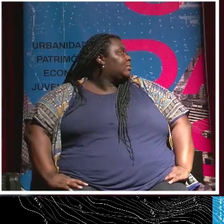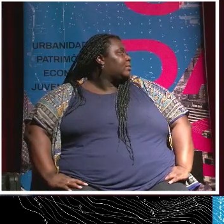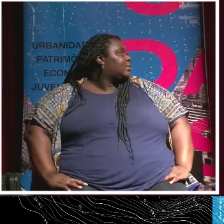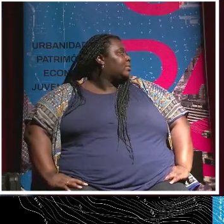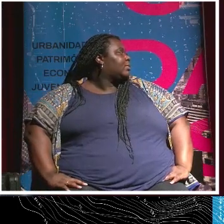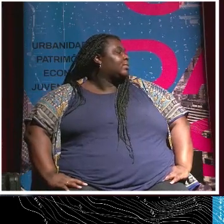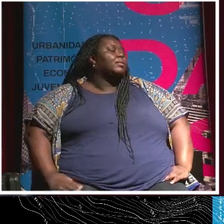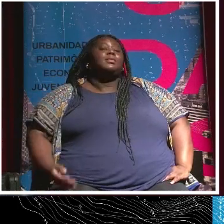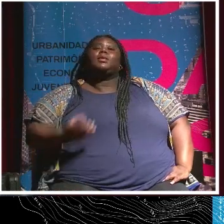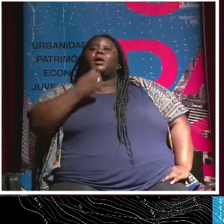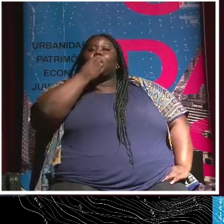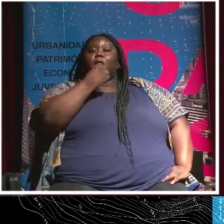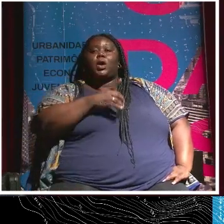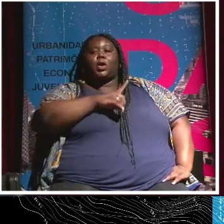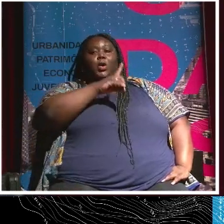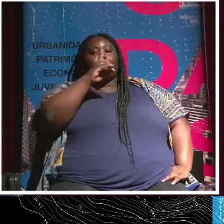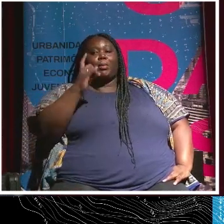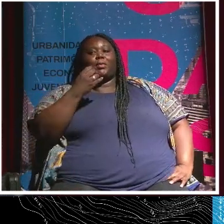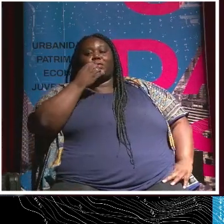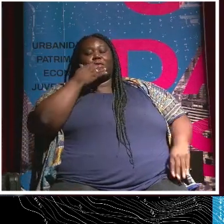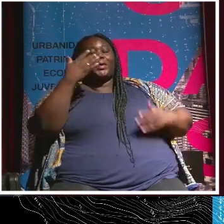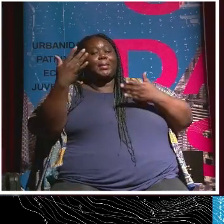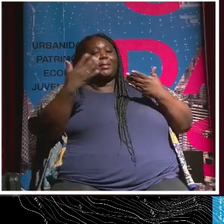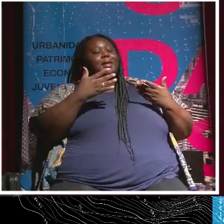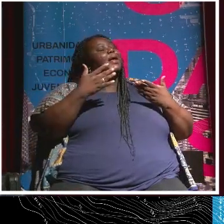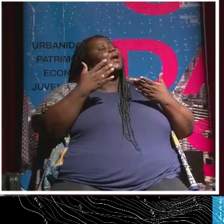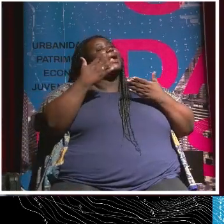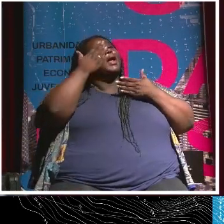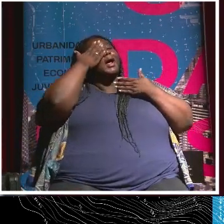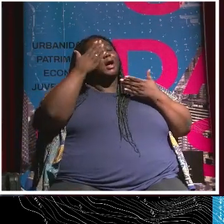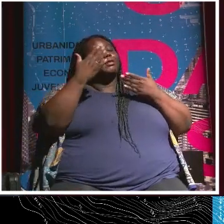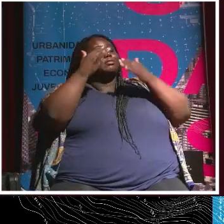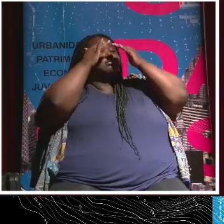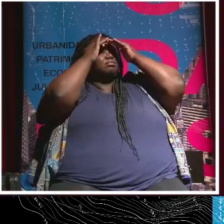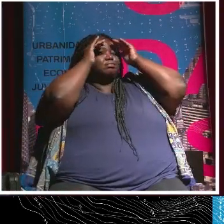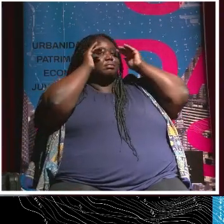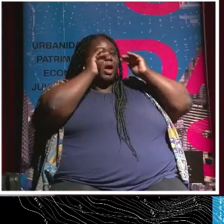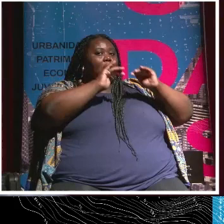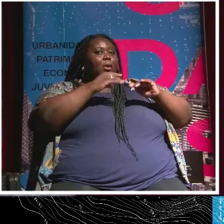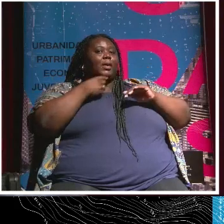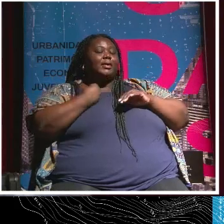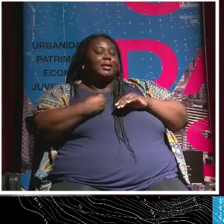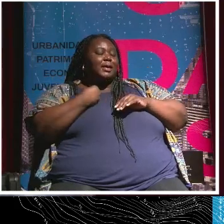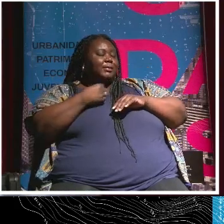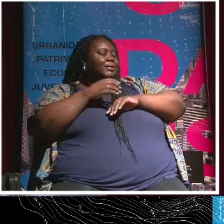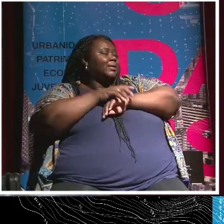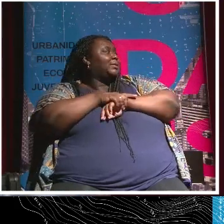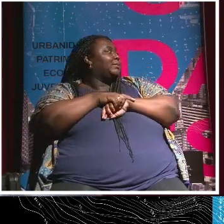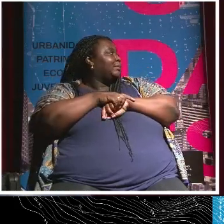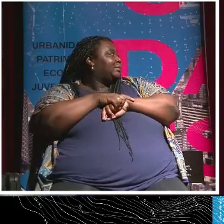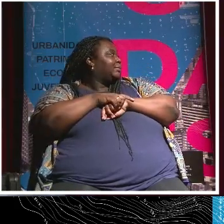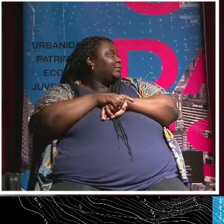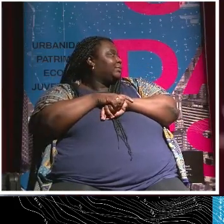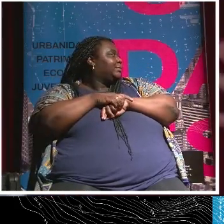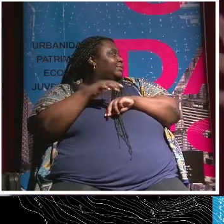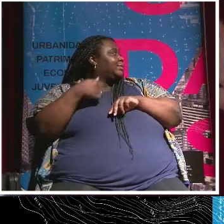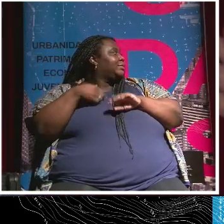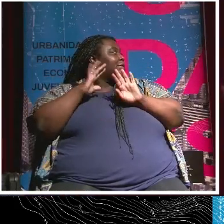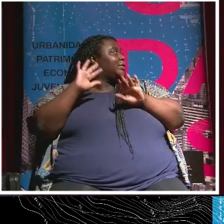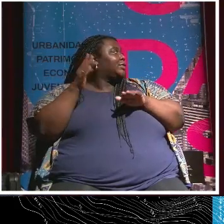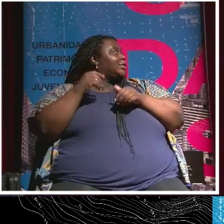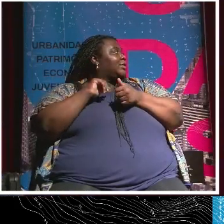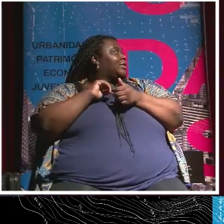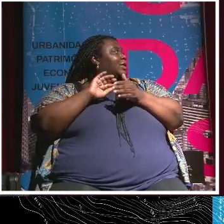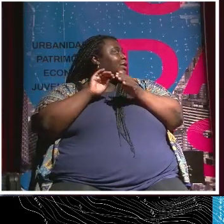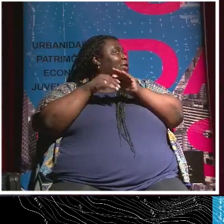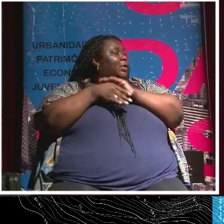Ligando. Bom dia, obrigada pelo convite, uma honra. E eu já estou acostumadaça